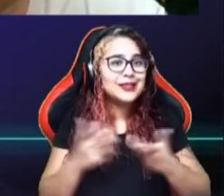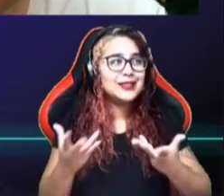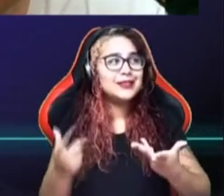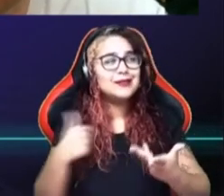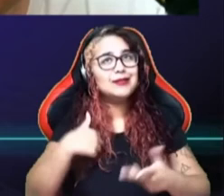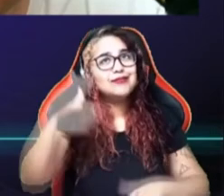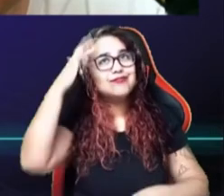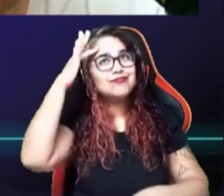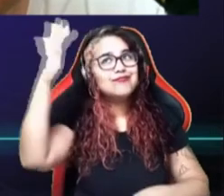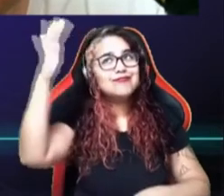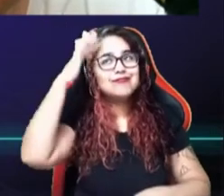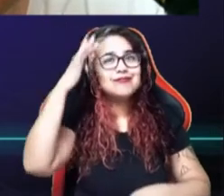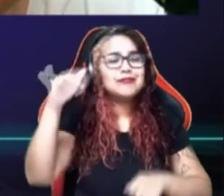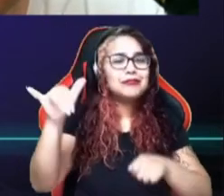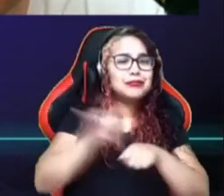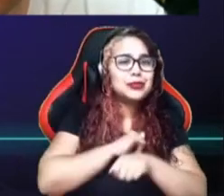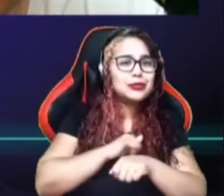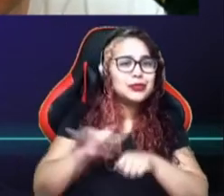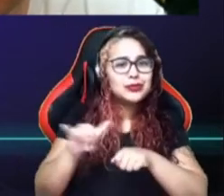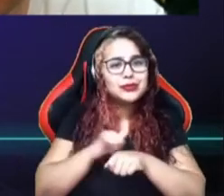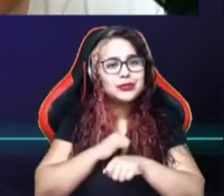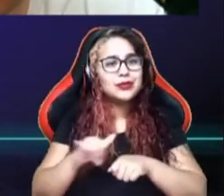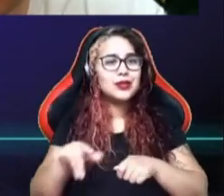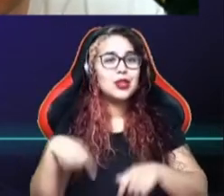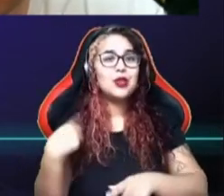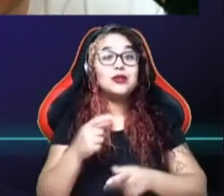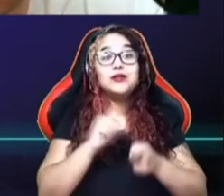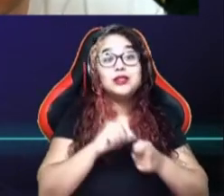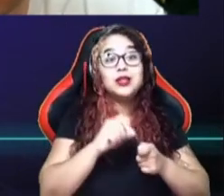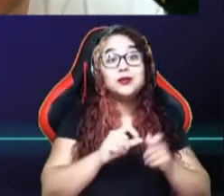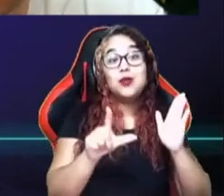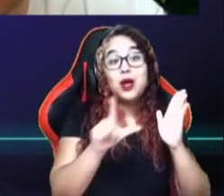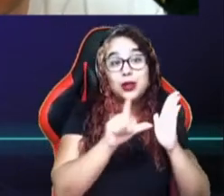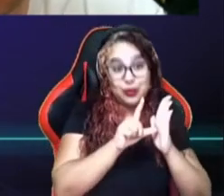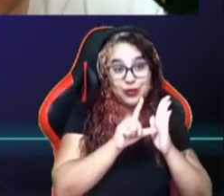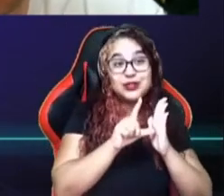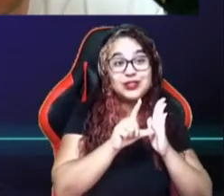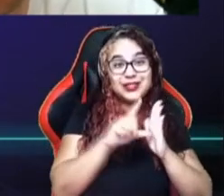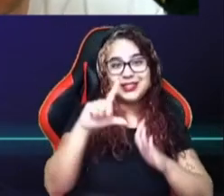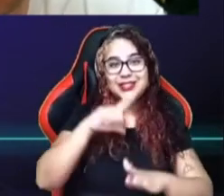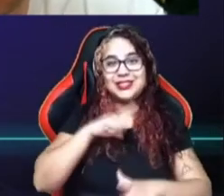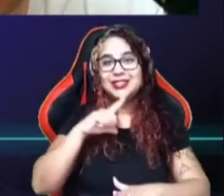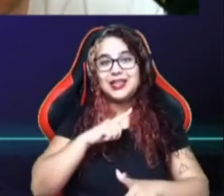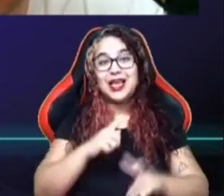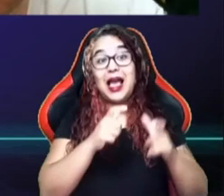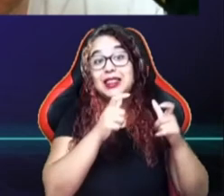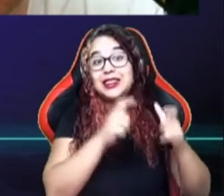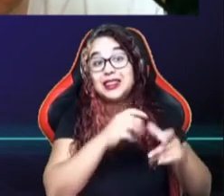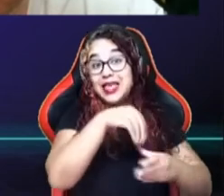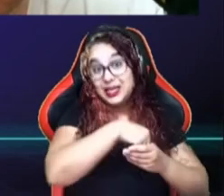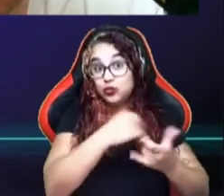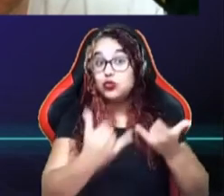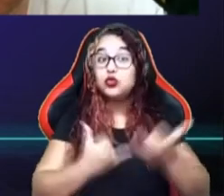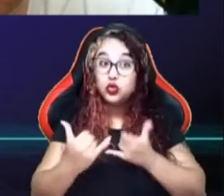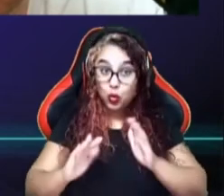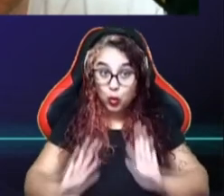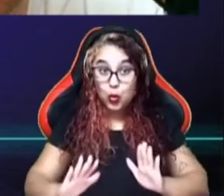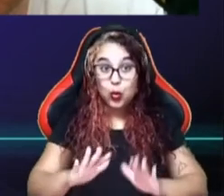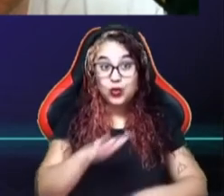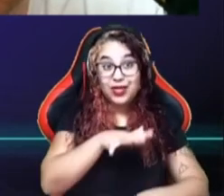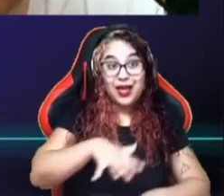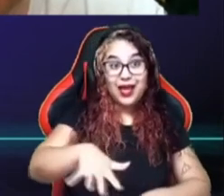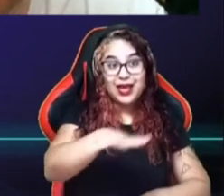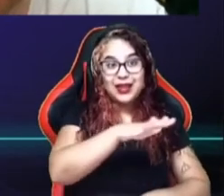gente... Ele fez uma loja deles que ficou dentro de uma das praças que tem no jogo, aonde o nosso público já ia